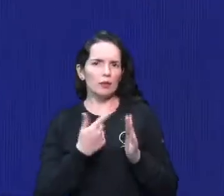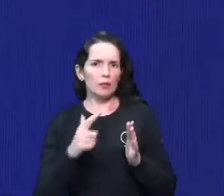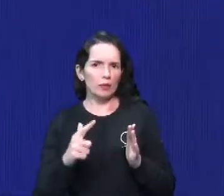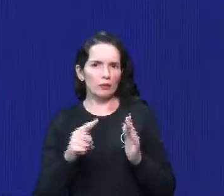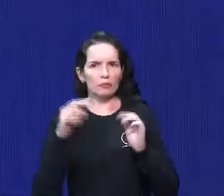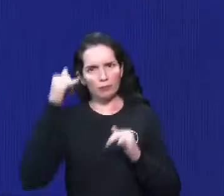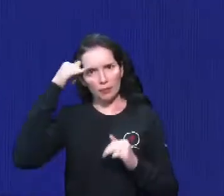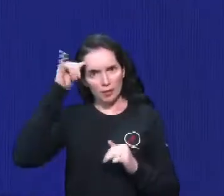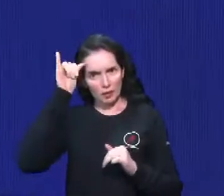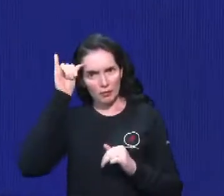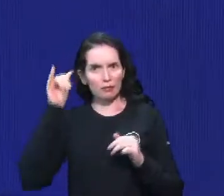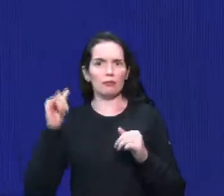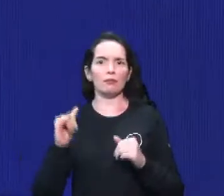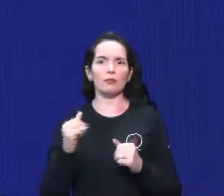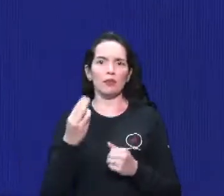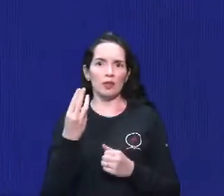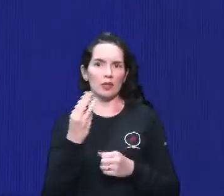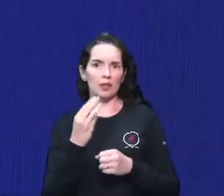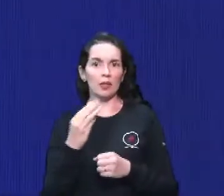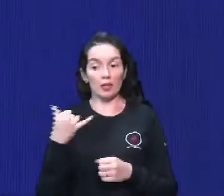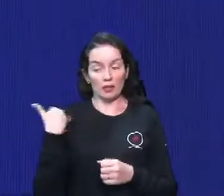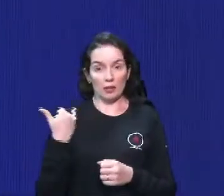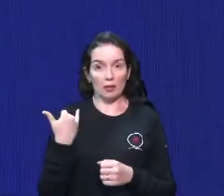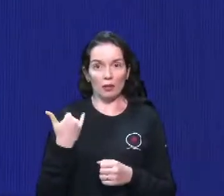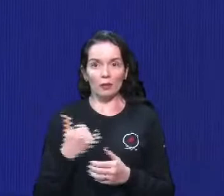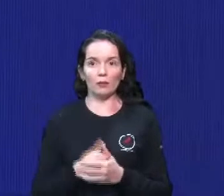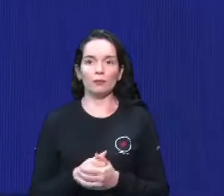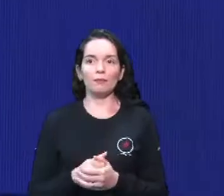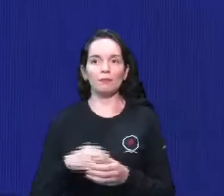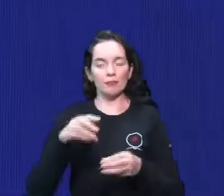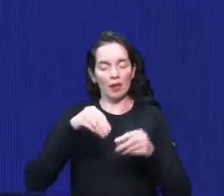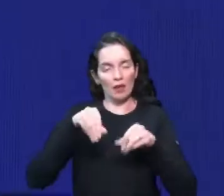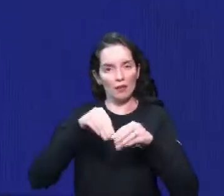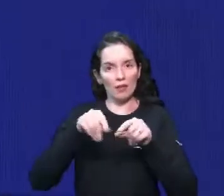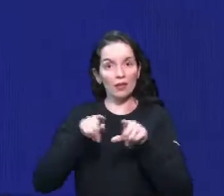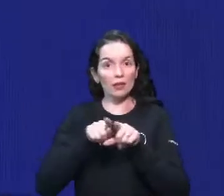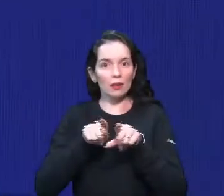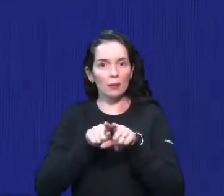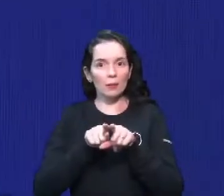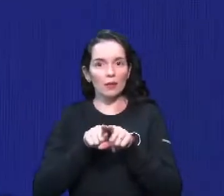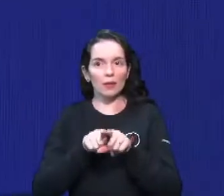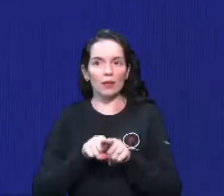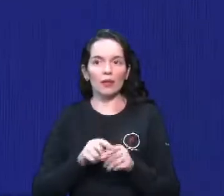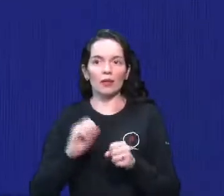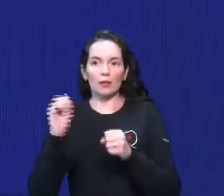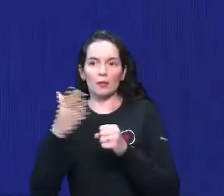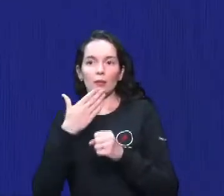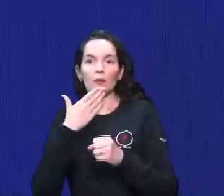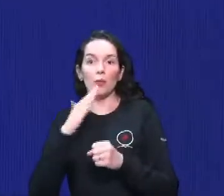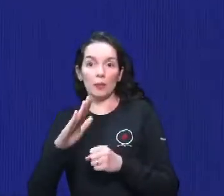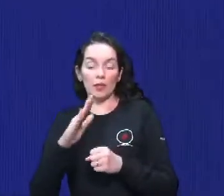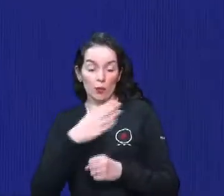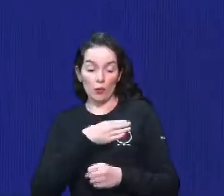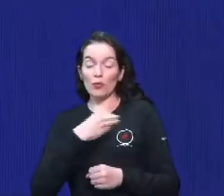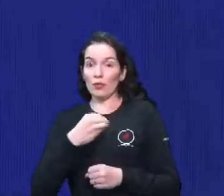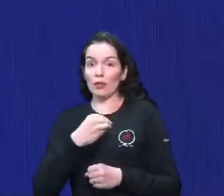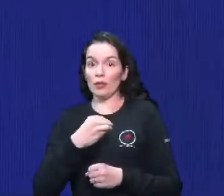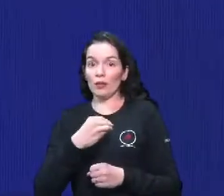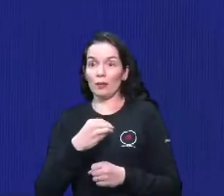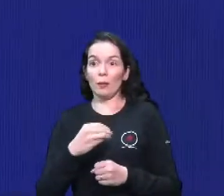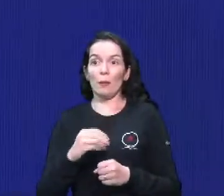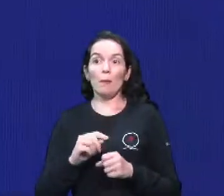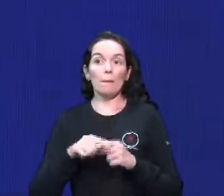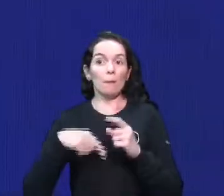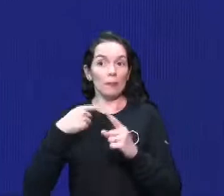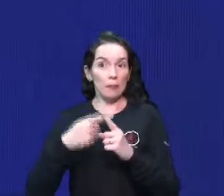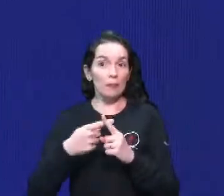3 anos e um efa de farinha. Ela disse que ia entregar só Samuel, mas agora está levando bezerro, está levando farinha, e